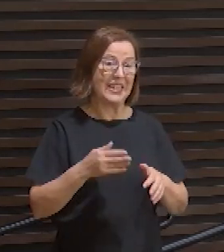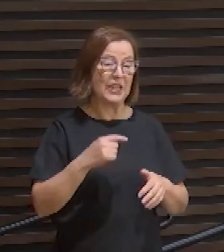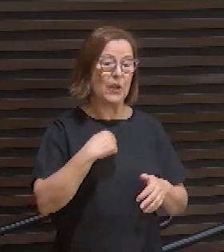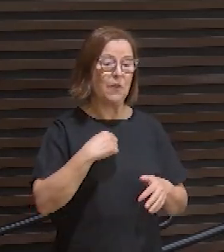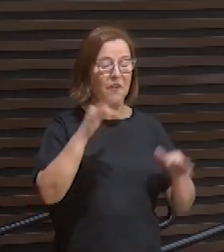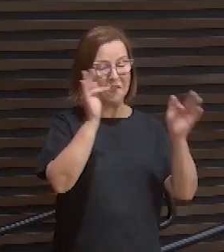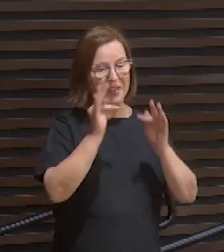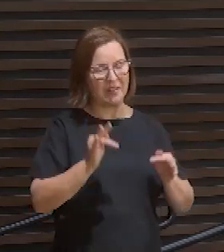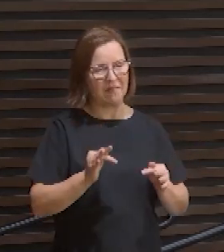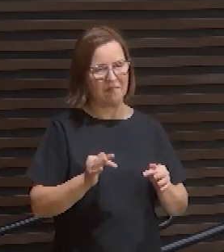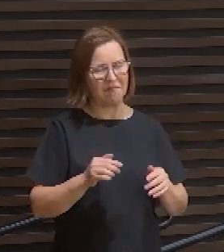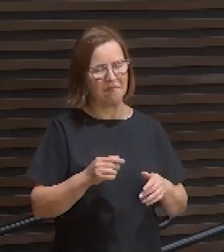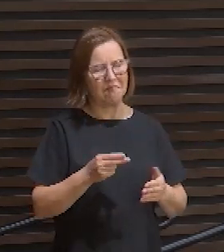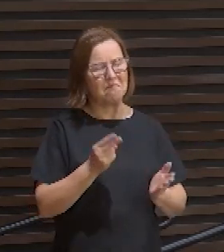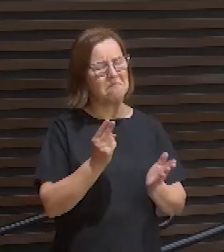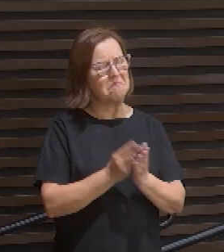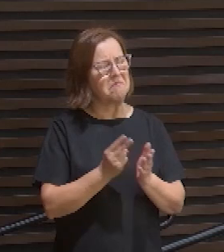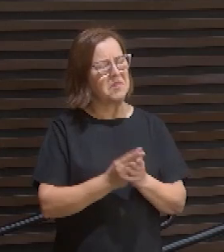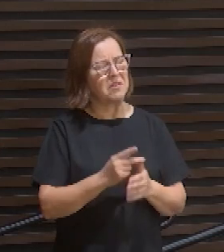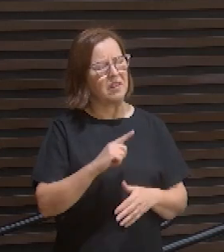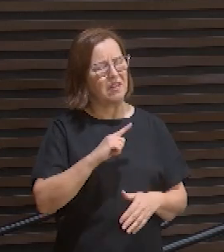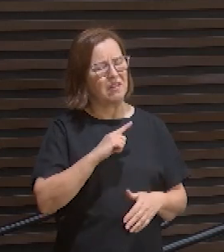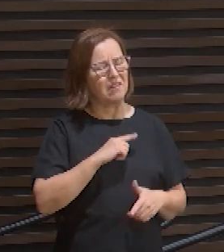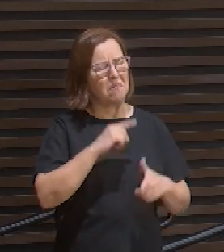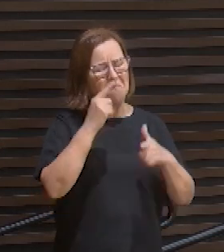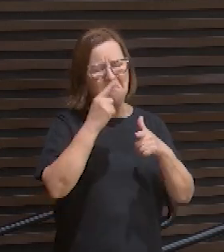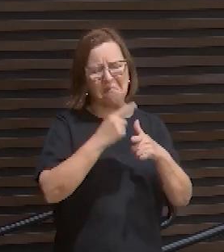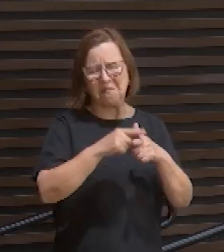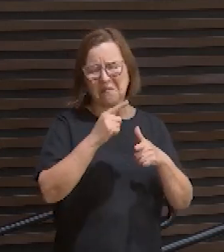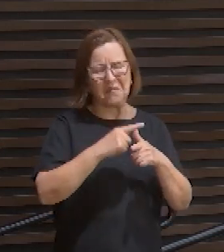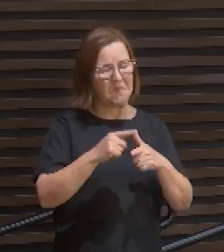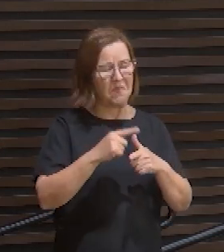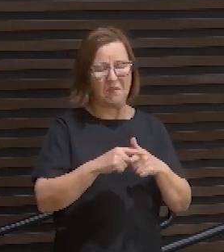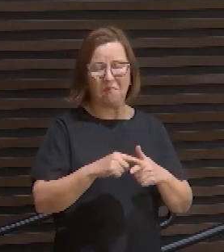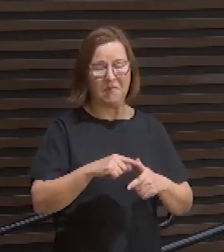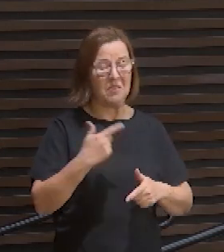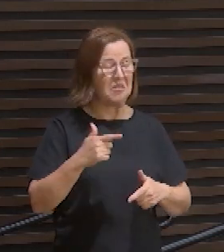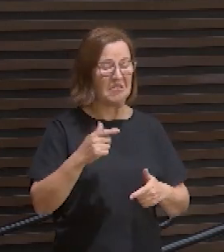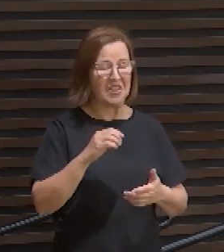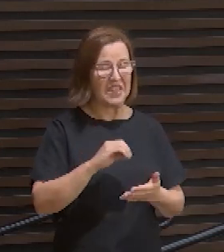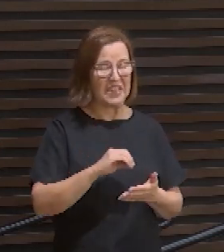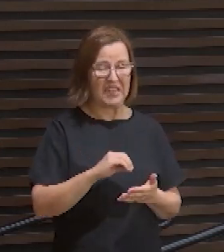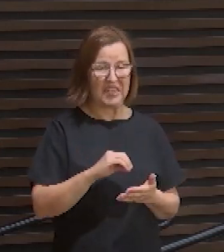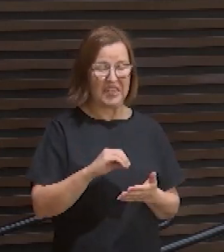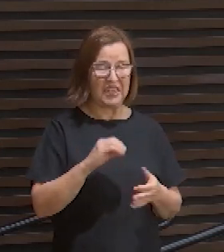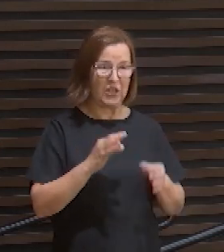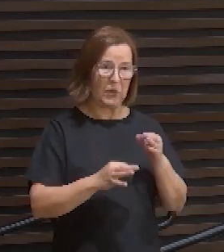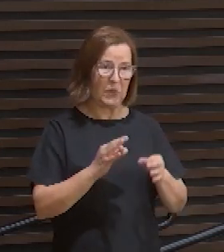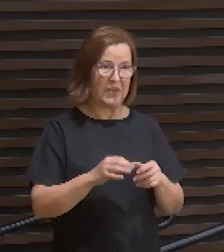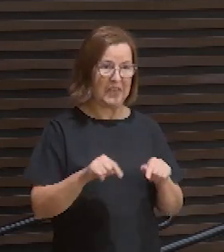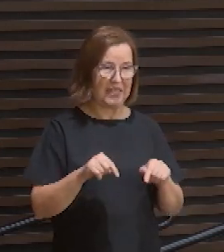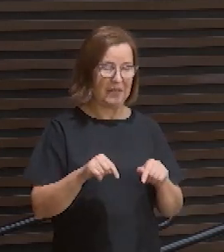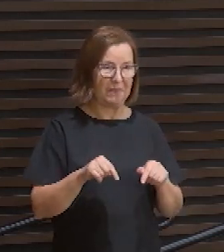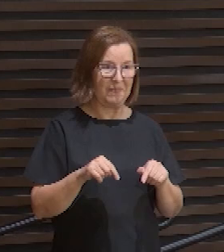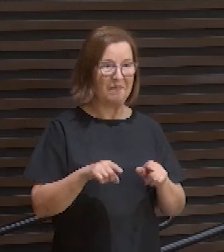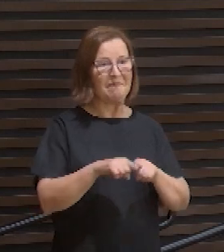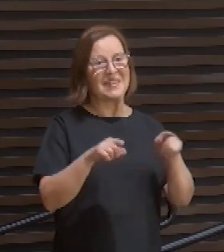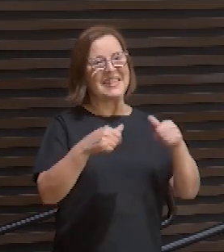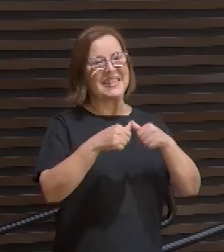tenha fome, padeça de fome de justiça, sede de justiça. Essa é a alegria cristã,